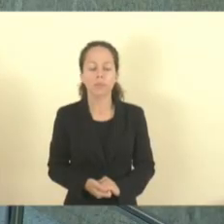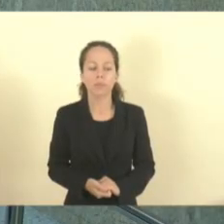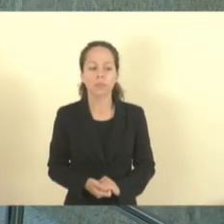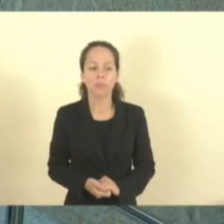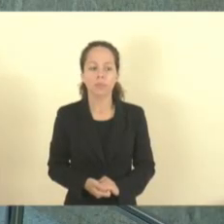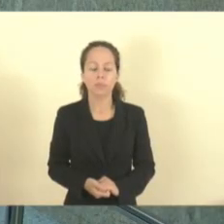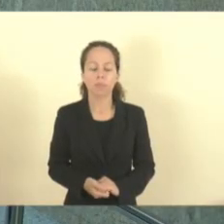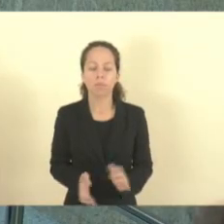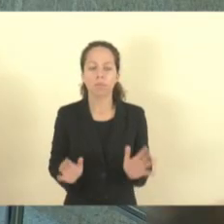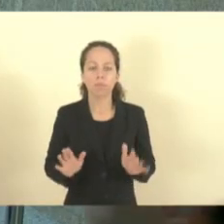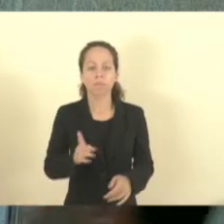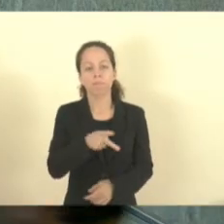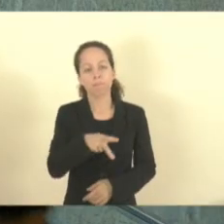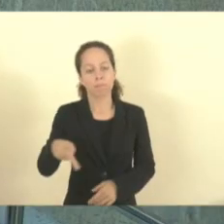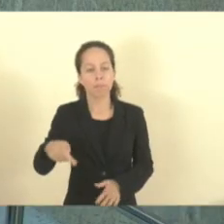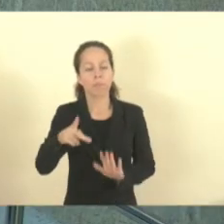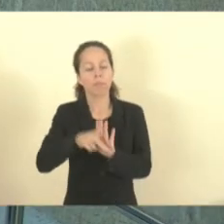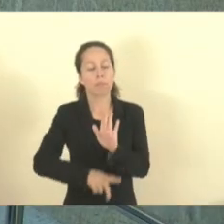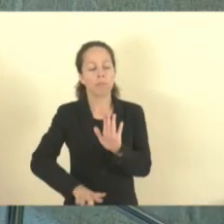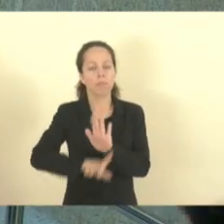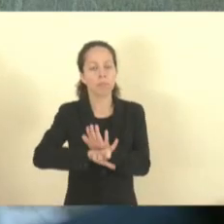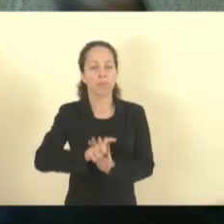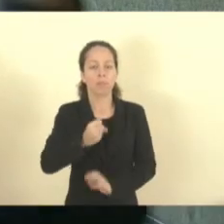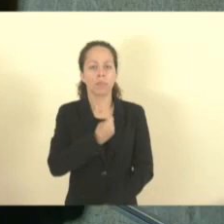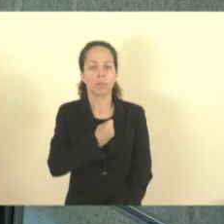Senhor presidente, projeto de lei número